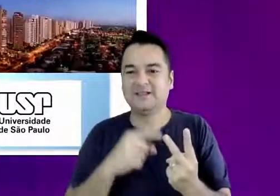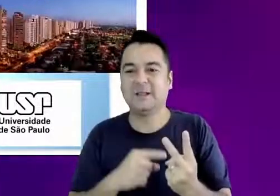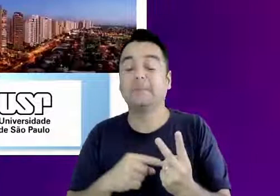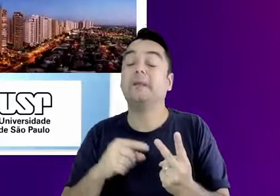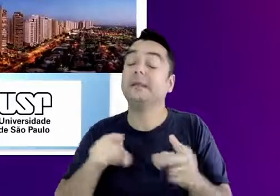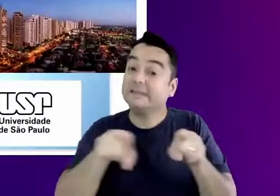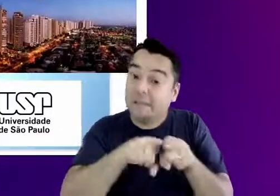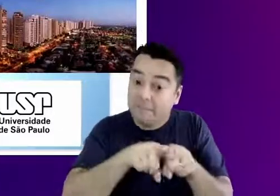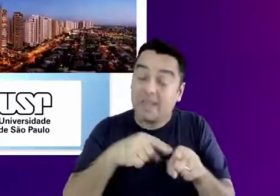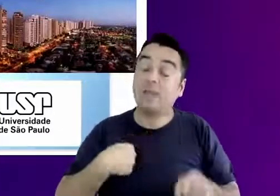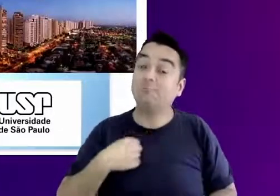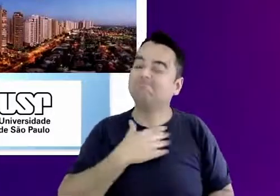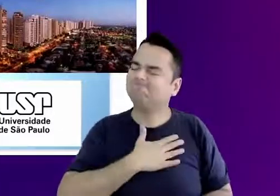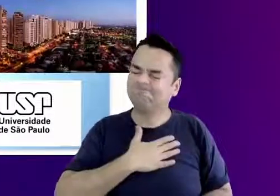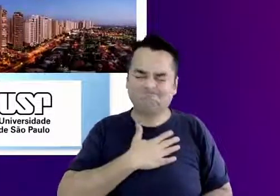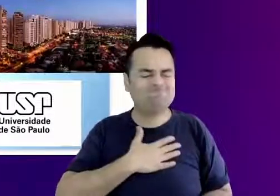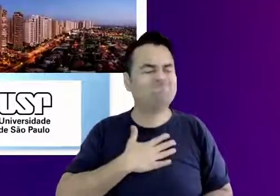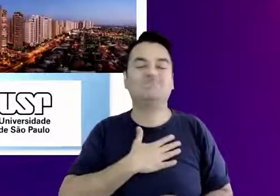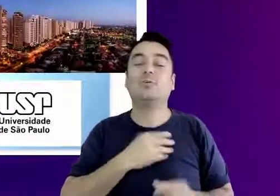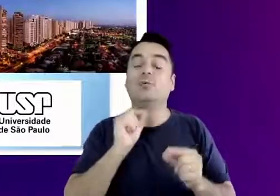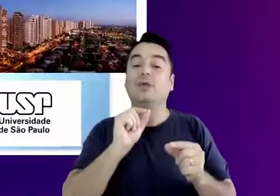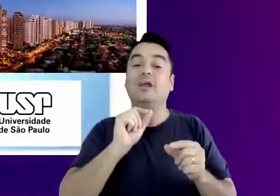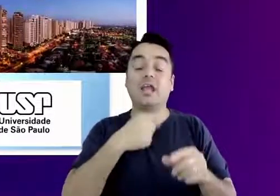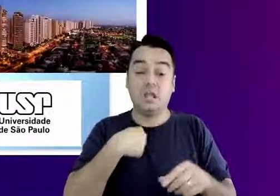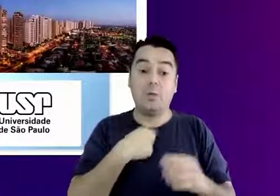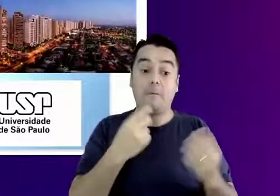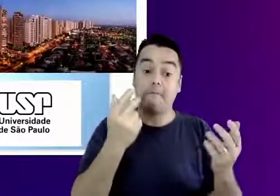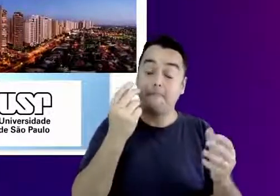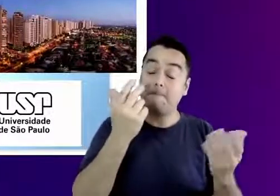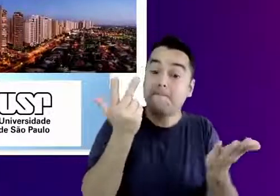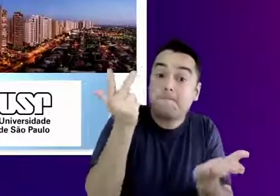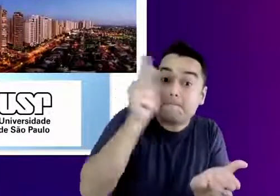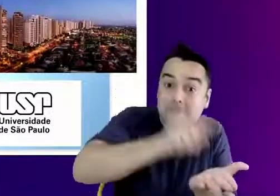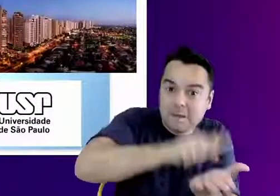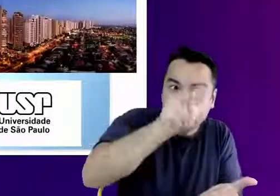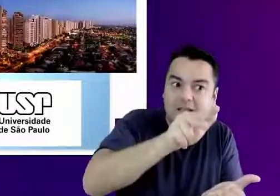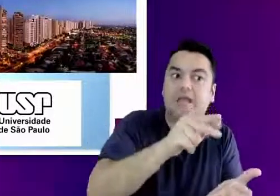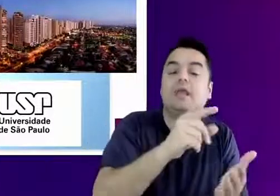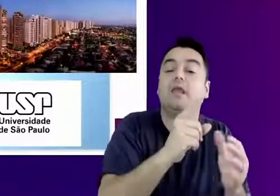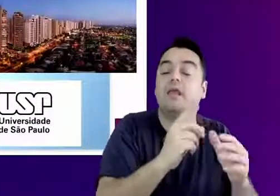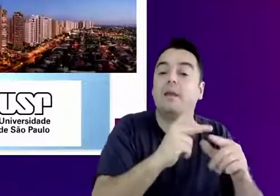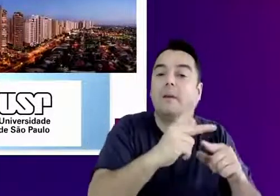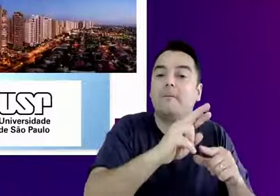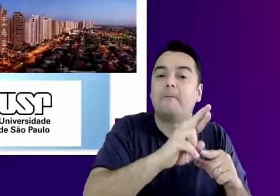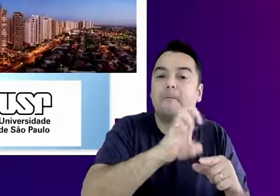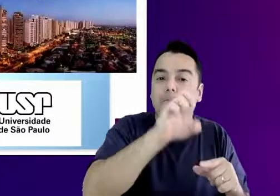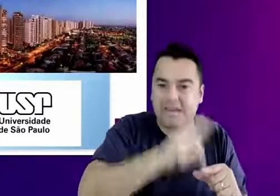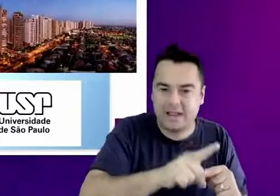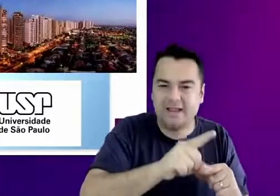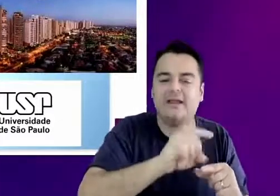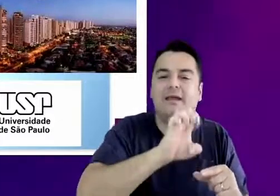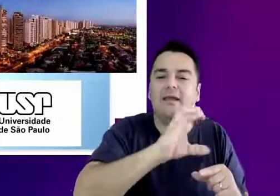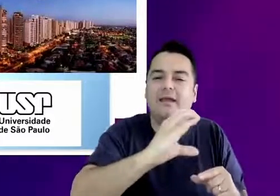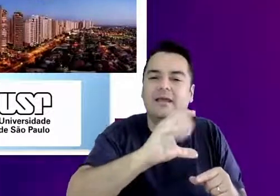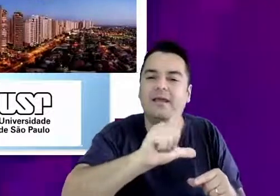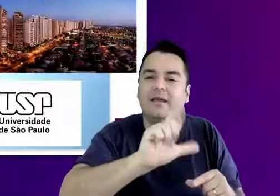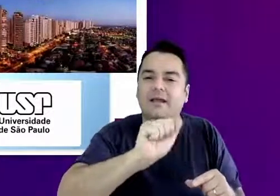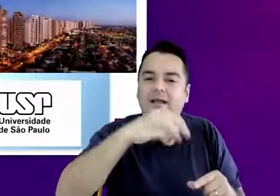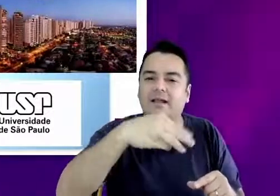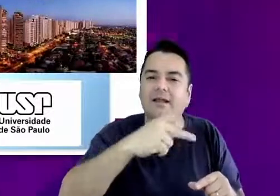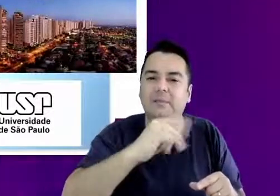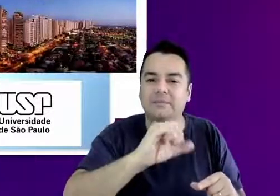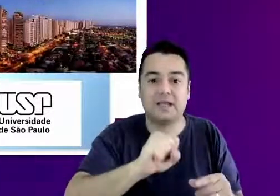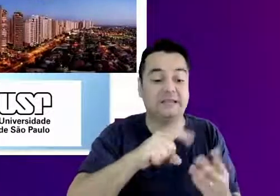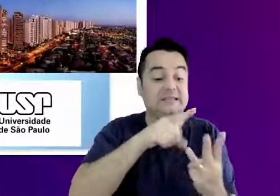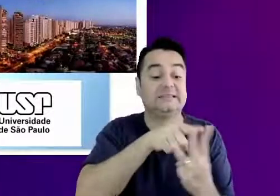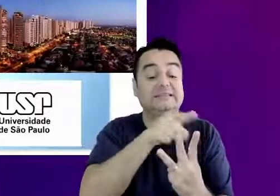de implementar o rastreamento para a pré-eclâmpsia em 3 serviços. Pioneiramente, em 2013, no meu serviço